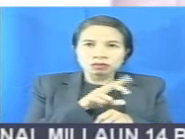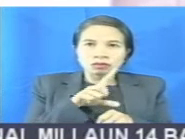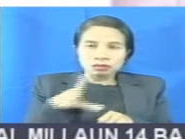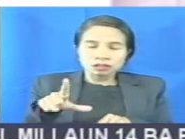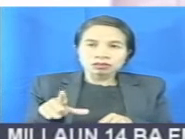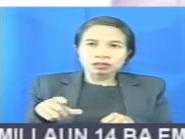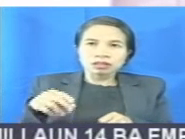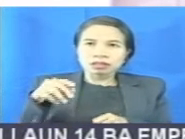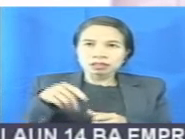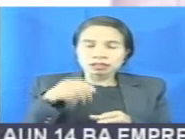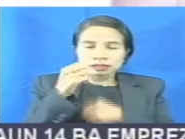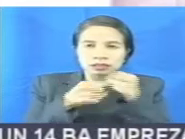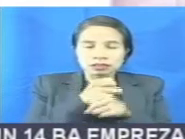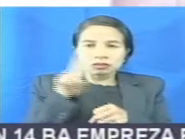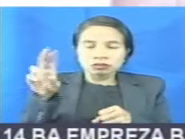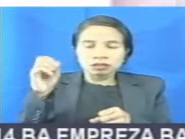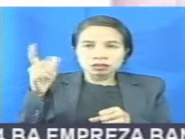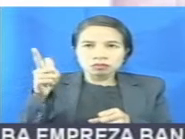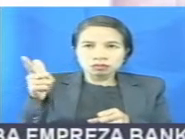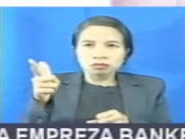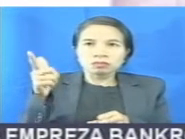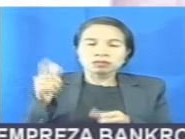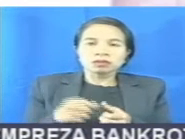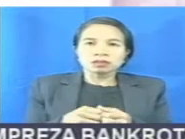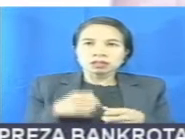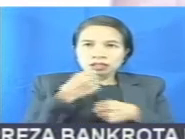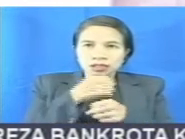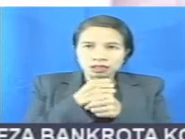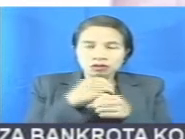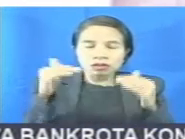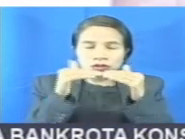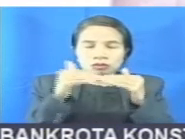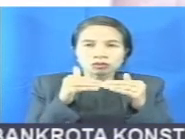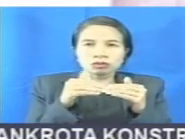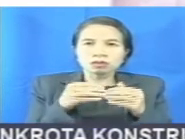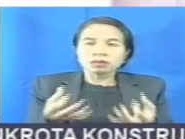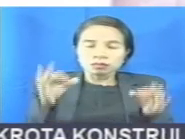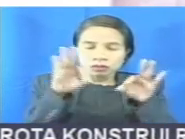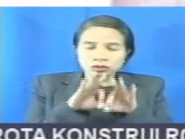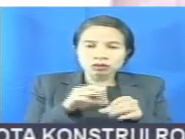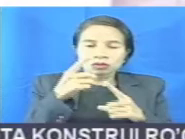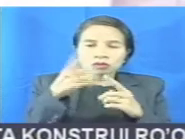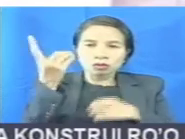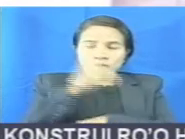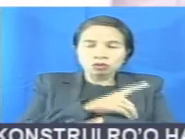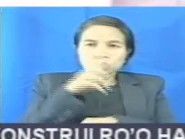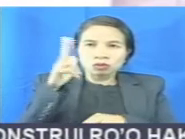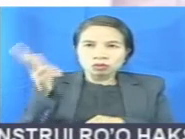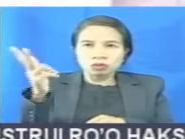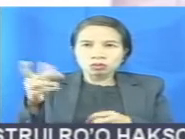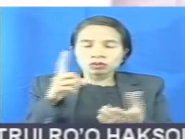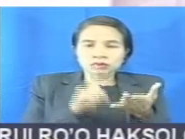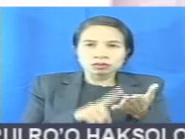Ruanulu. E a possibilidade de órgão legislativo se halau plenária extraordinária e a Loronto Ruanulu fula em dezembro onde